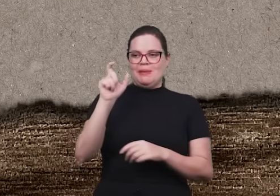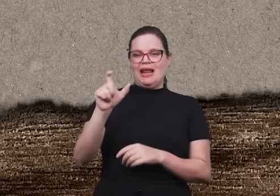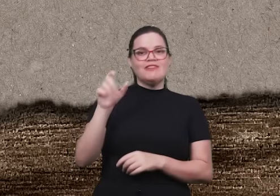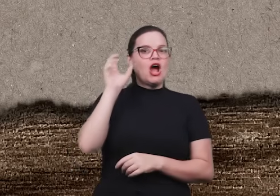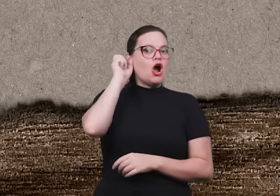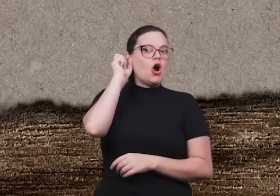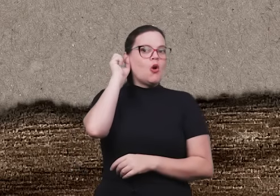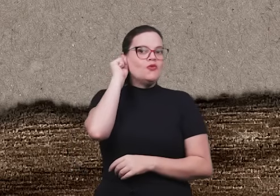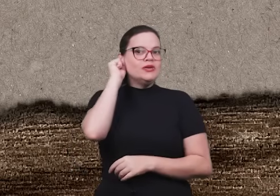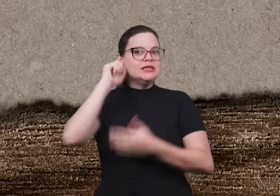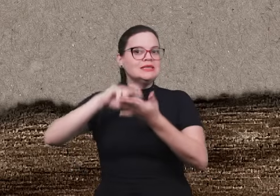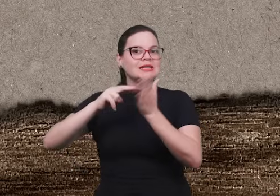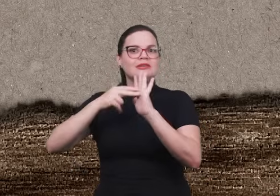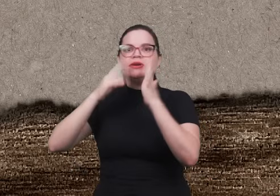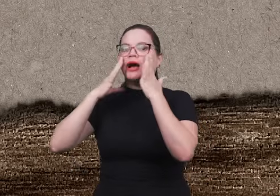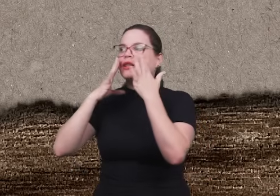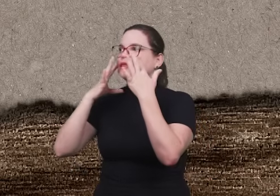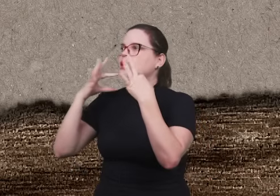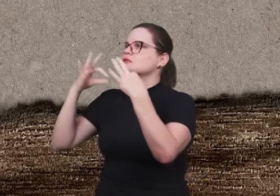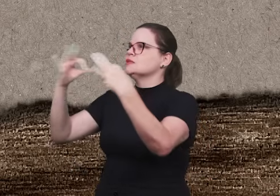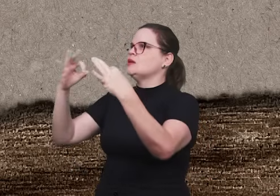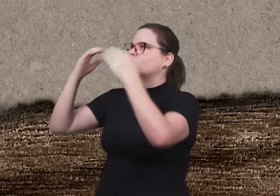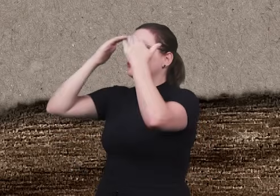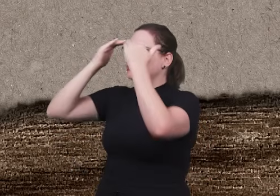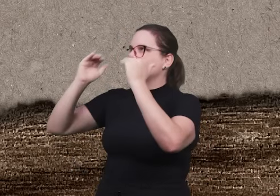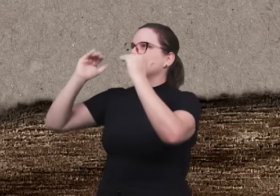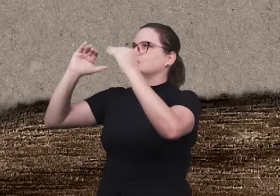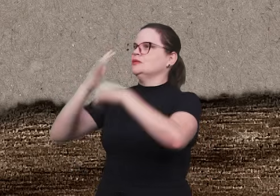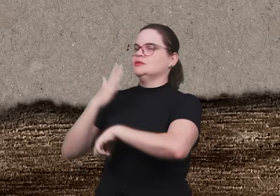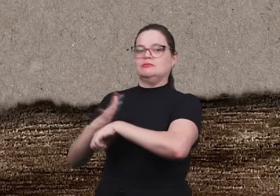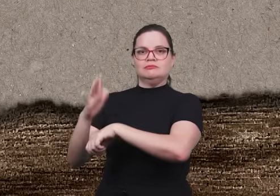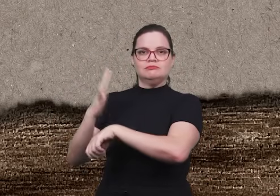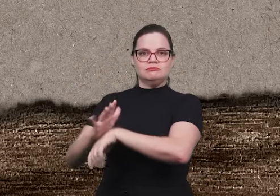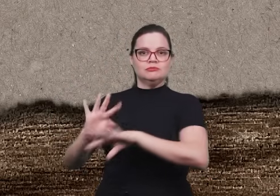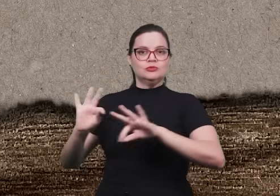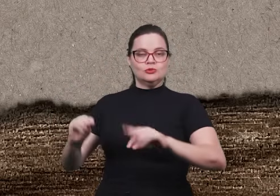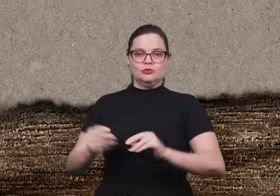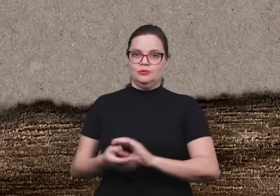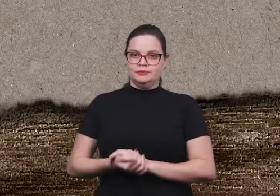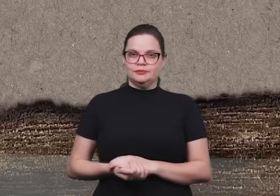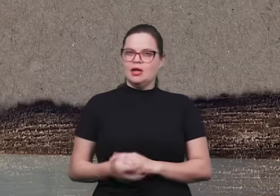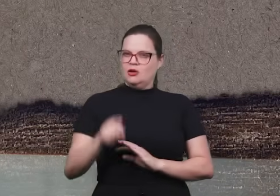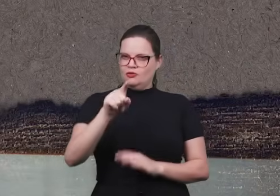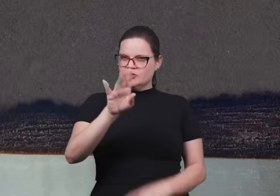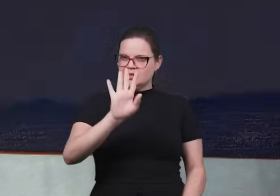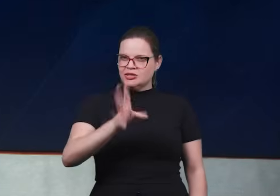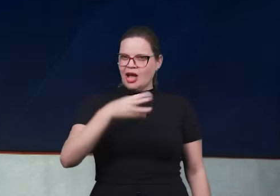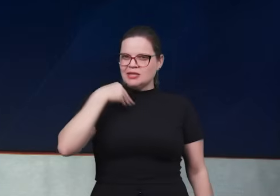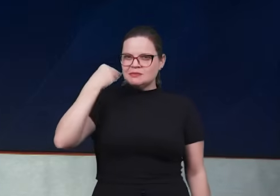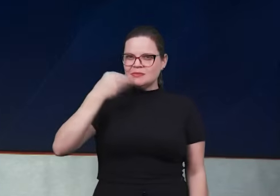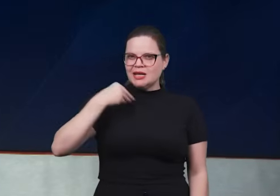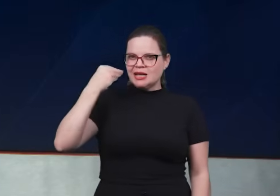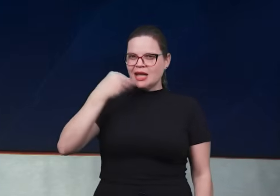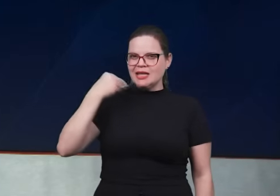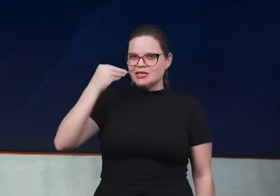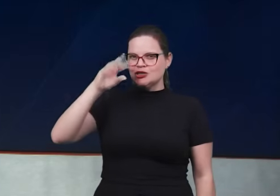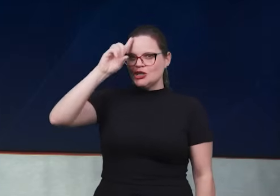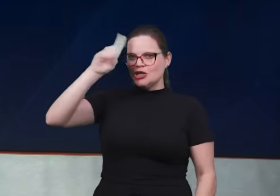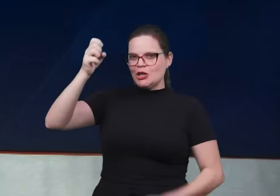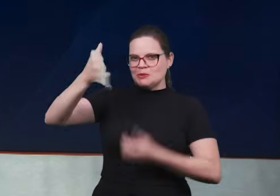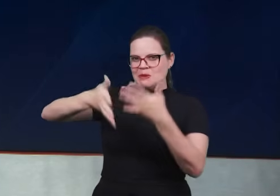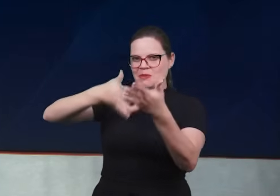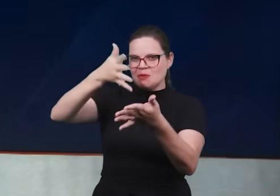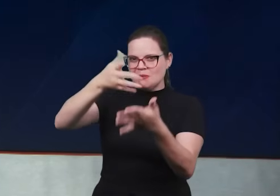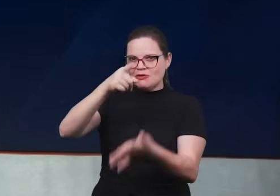significa atender ao chamado e obedecer ao chamado. Você já teve a experiência de ouvir Deus falando